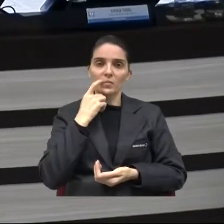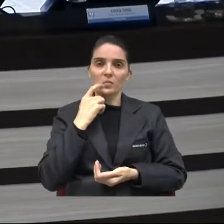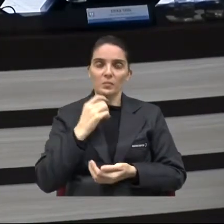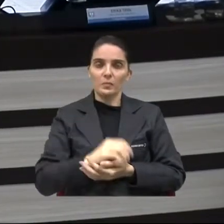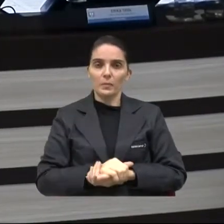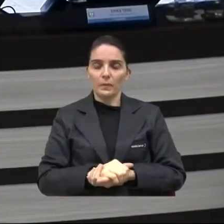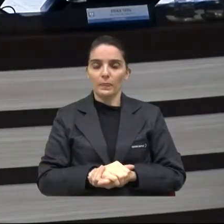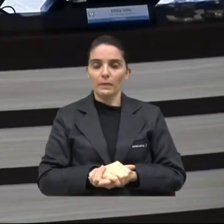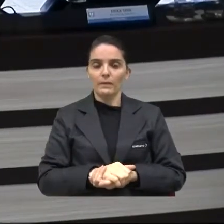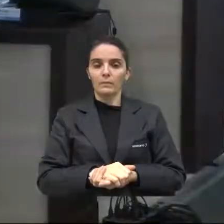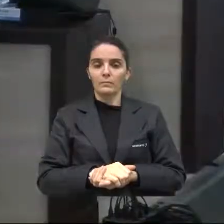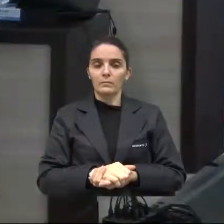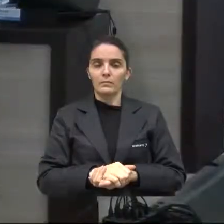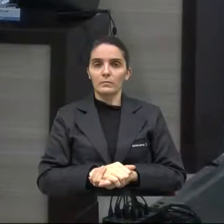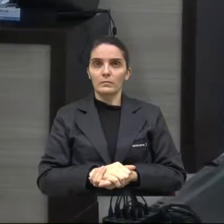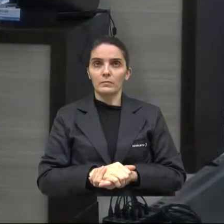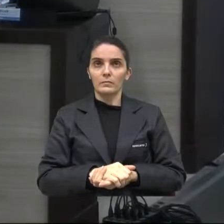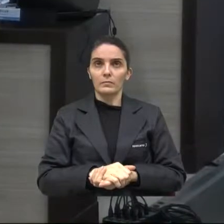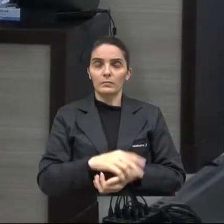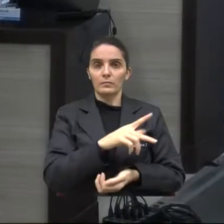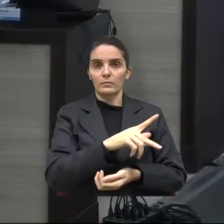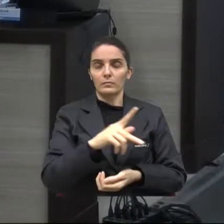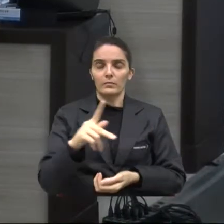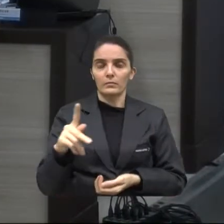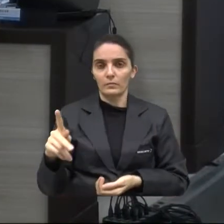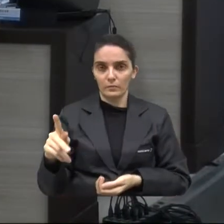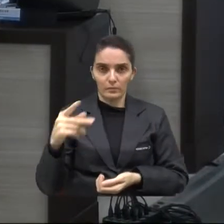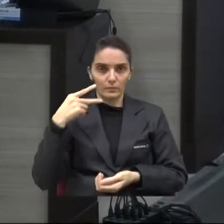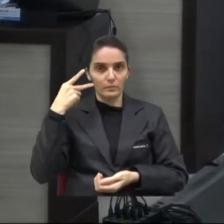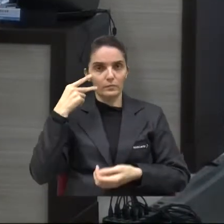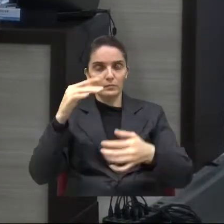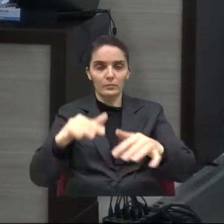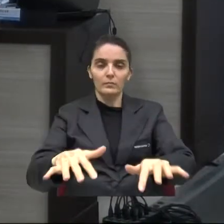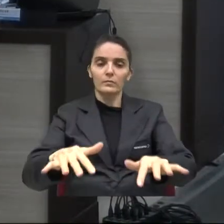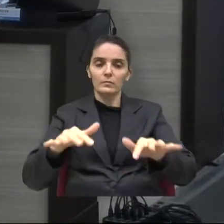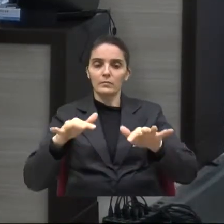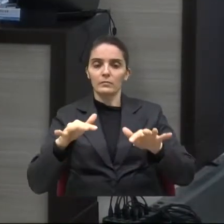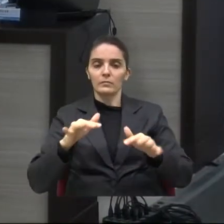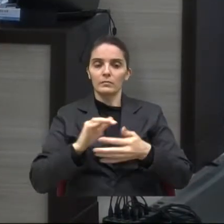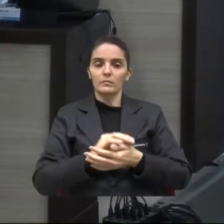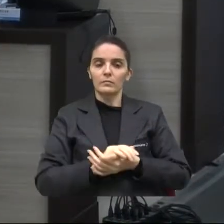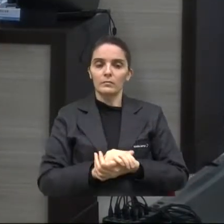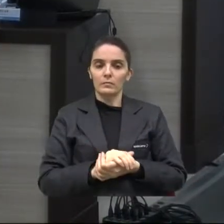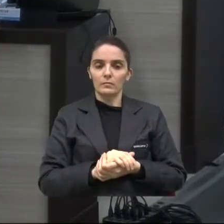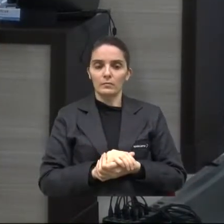Jeová Rafá. Senhor presidente, vereadores, vereadoras, público presente.